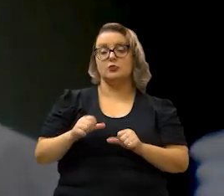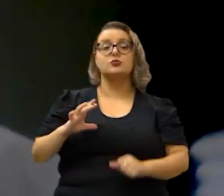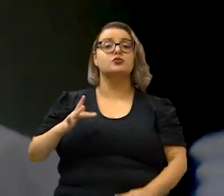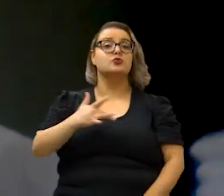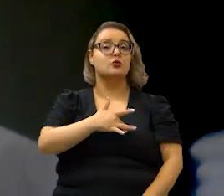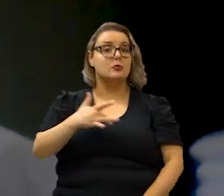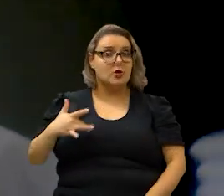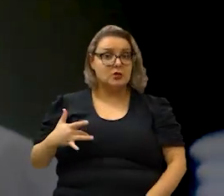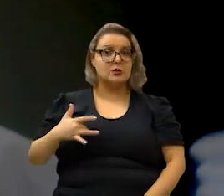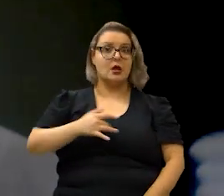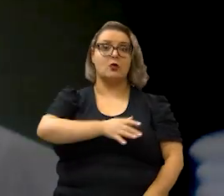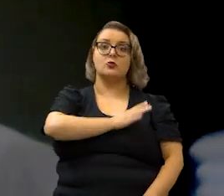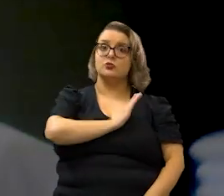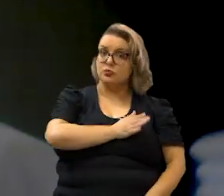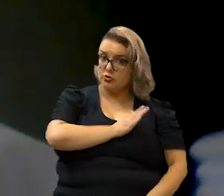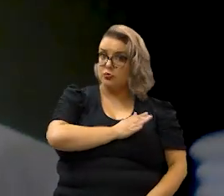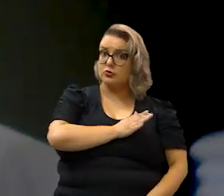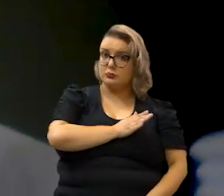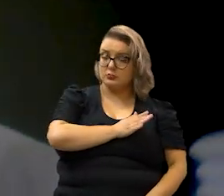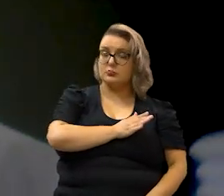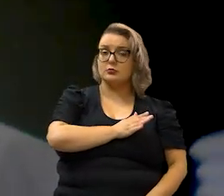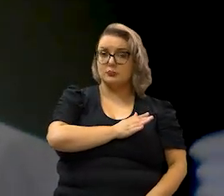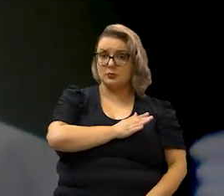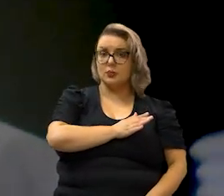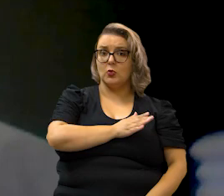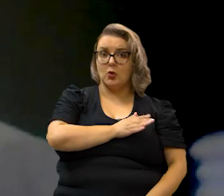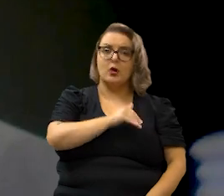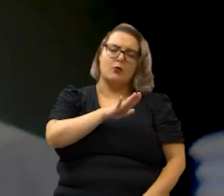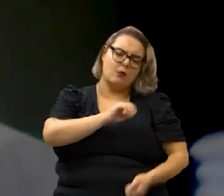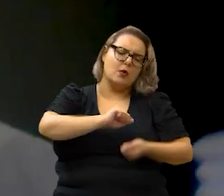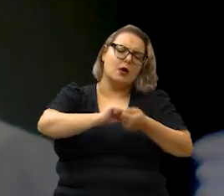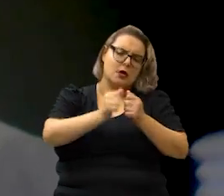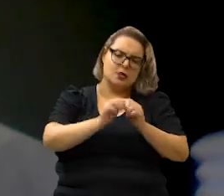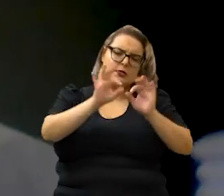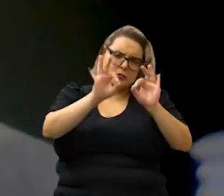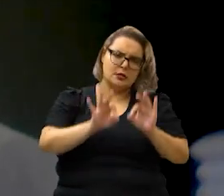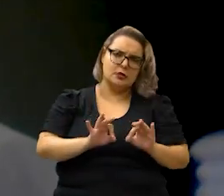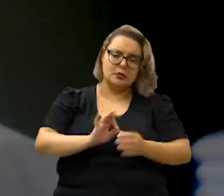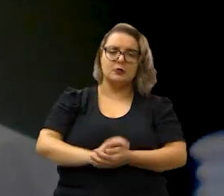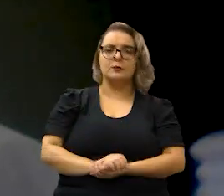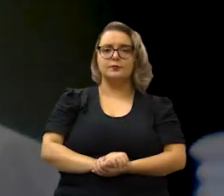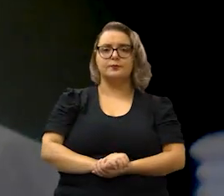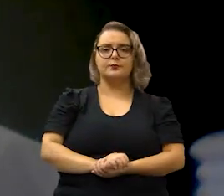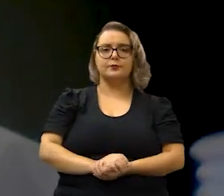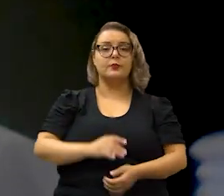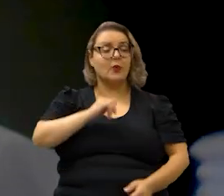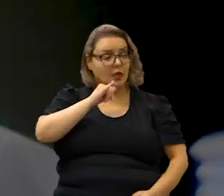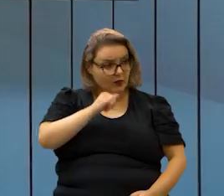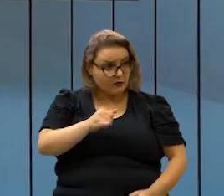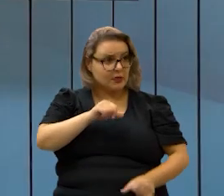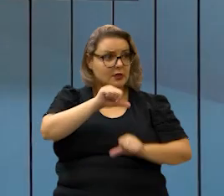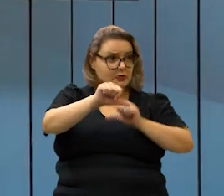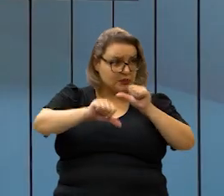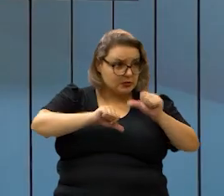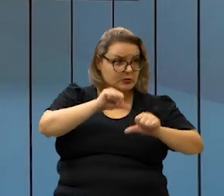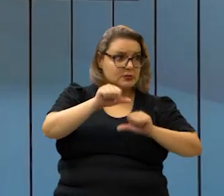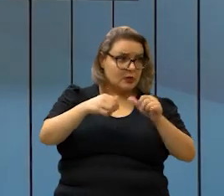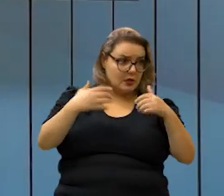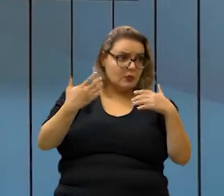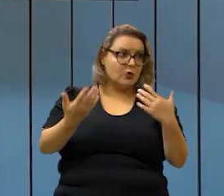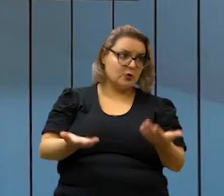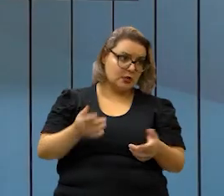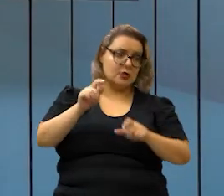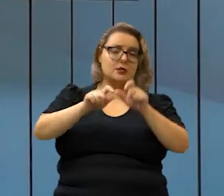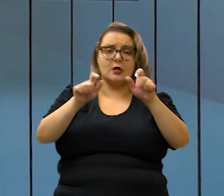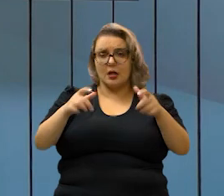de uma saúde cardiovascular mais apropriada, mais adequada. Falando nessas mudanças,